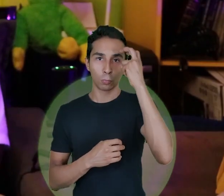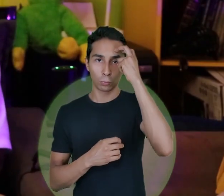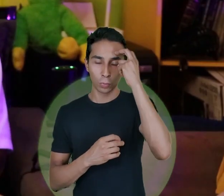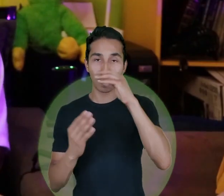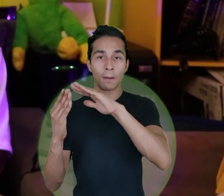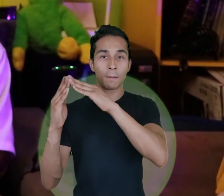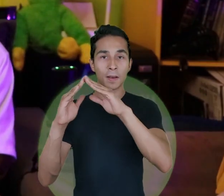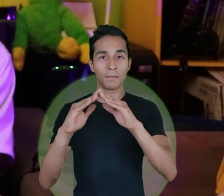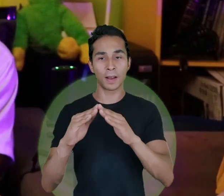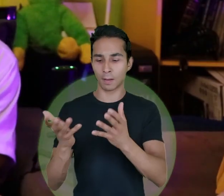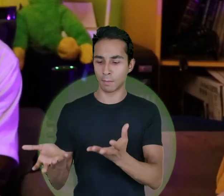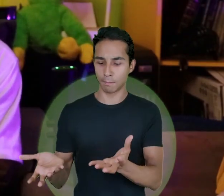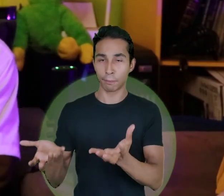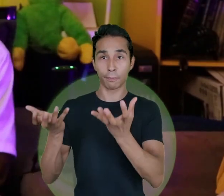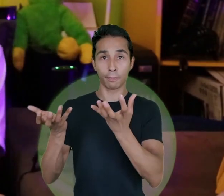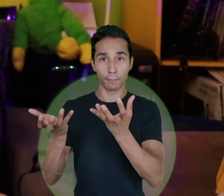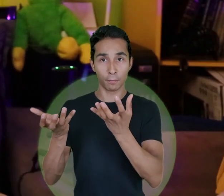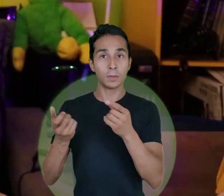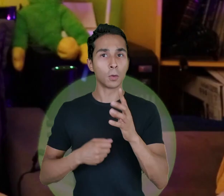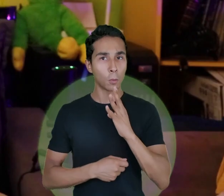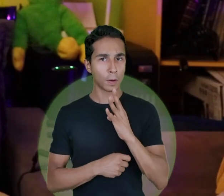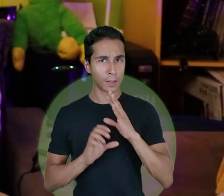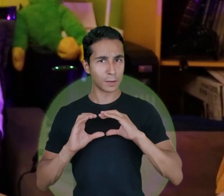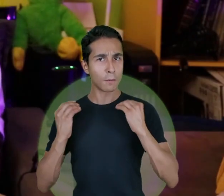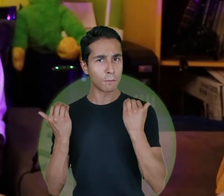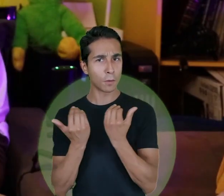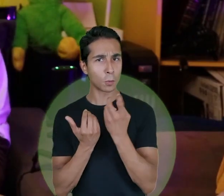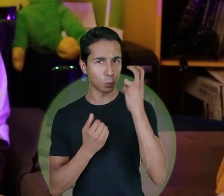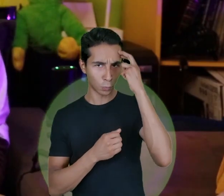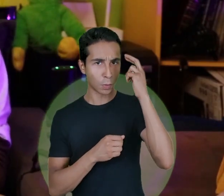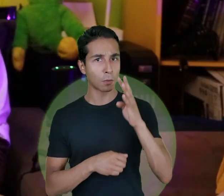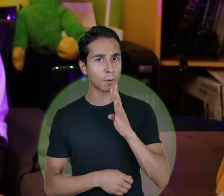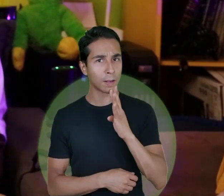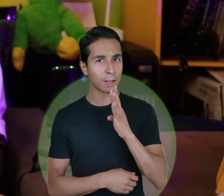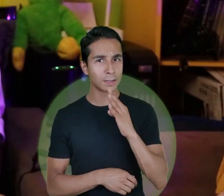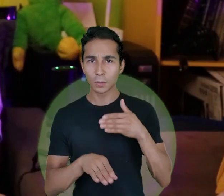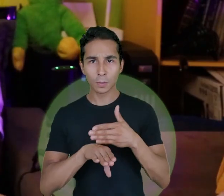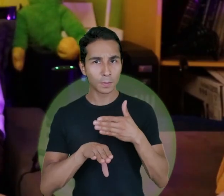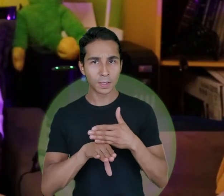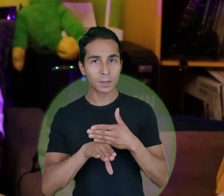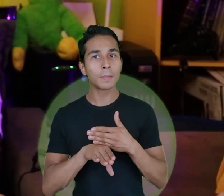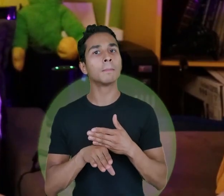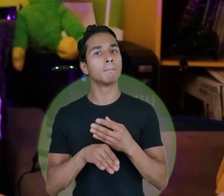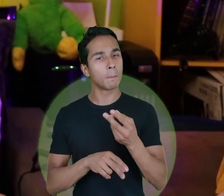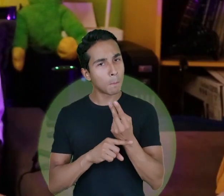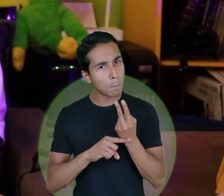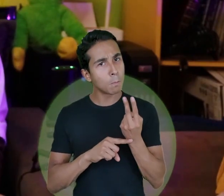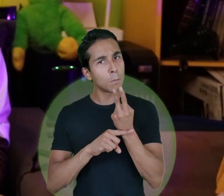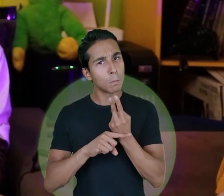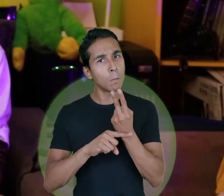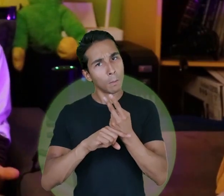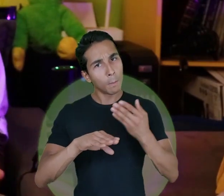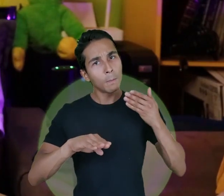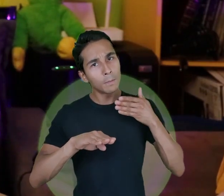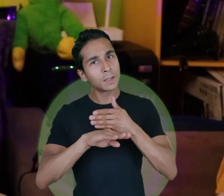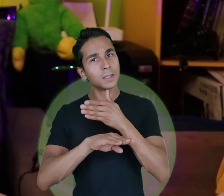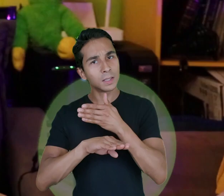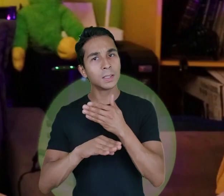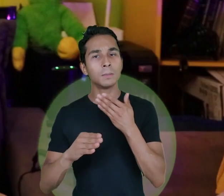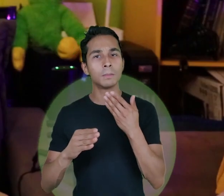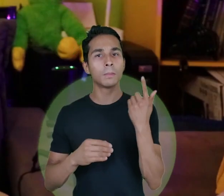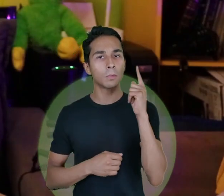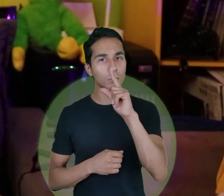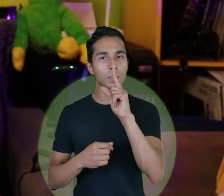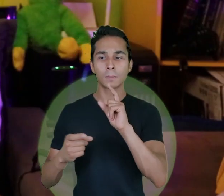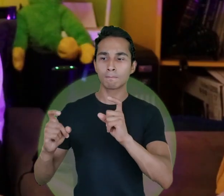né, então se você conhece aí algum fórum de cultura da sua cidade, ainda não participa, tenta procurar para ver se a sua cidade tem ou se não tem, tenta articular aí com a